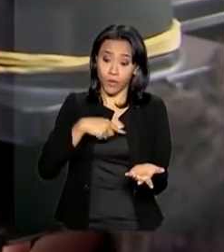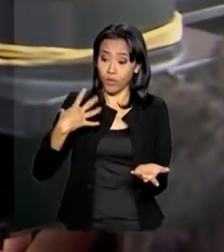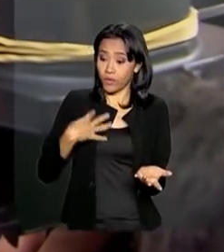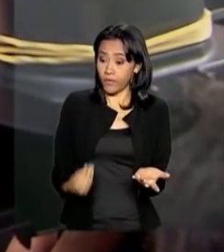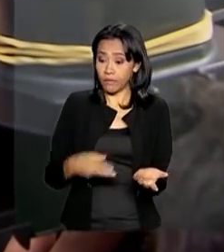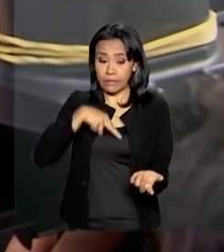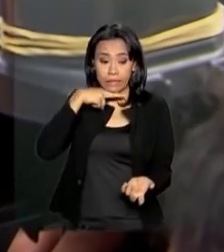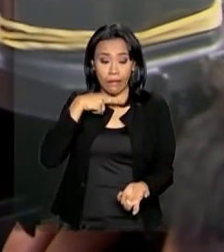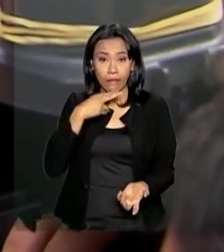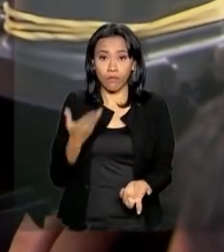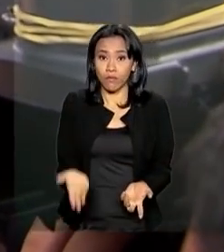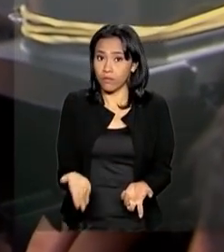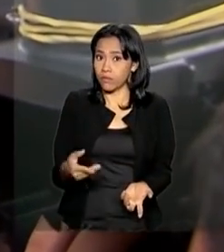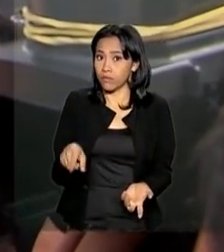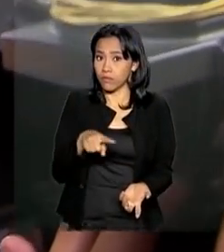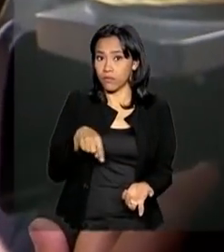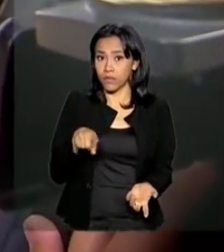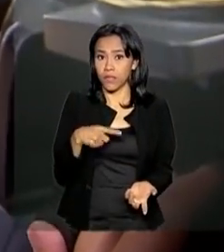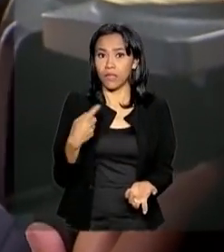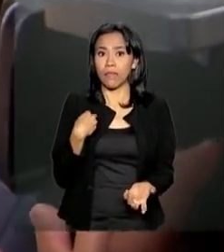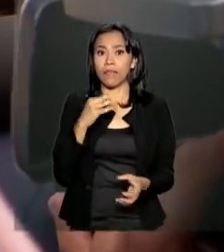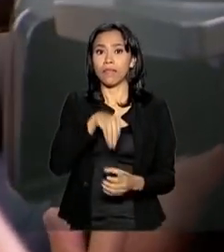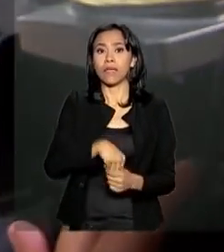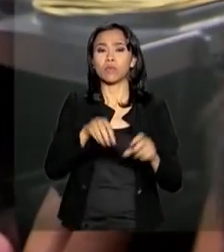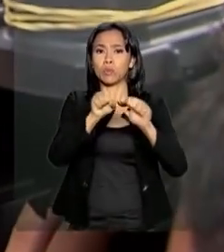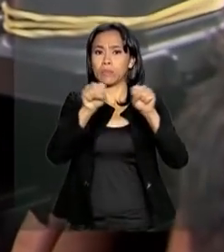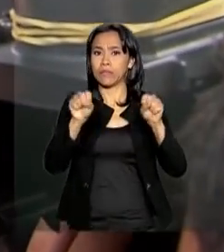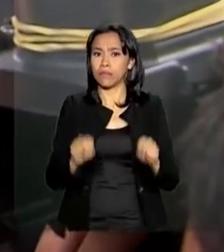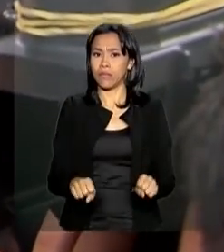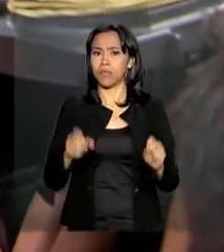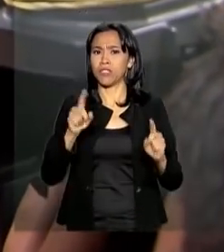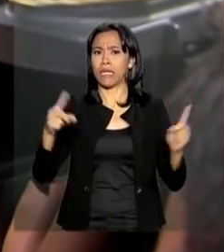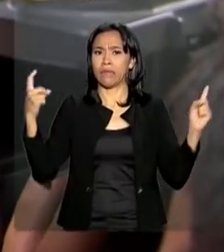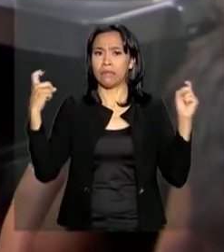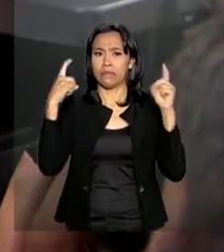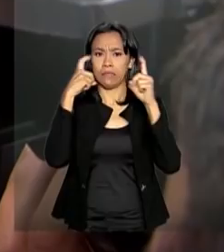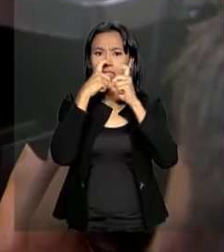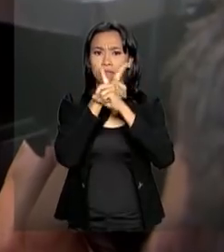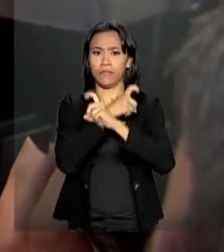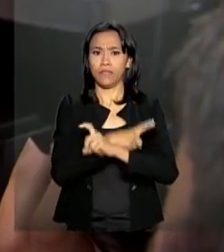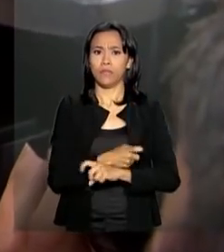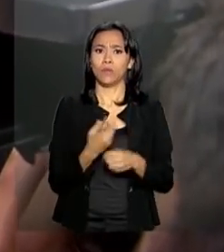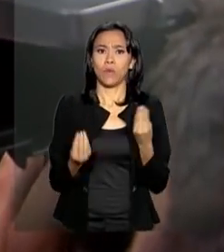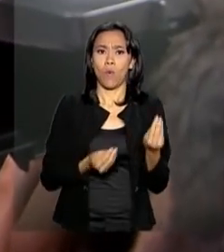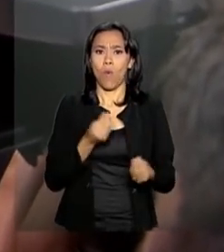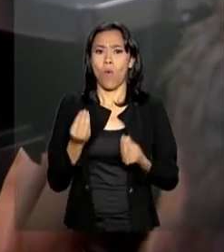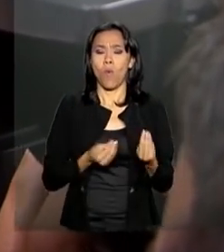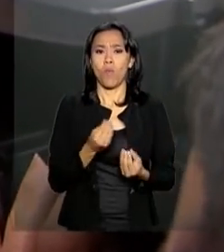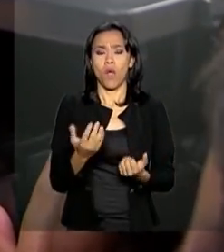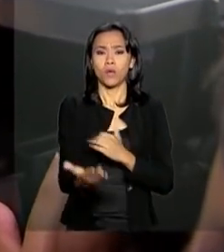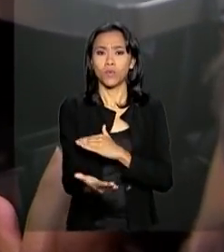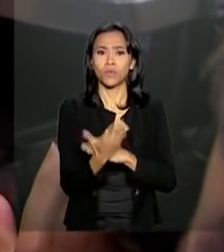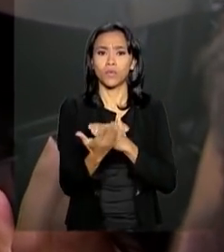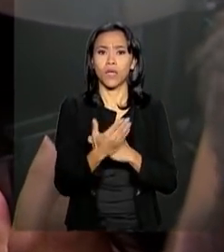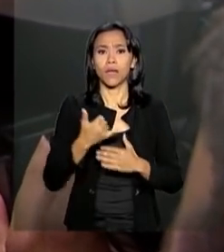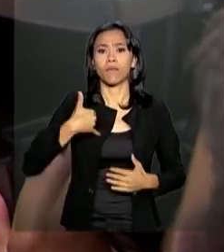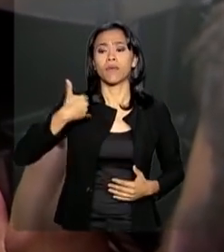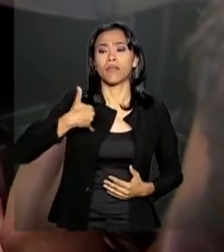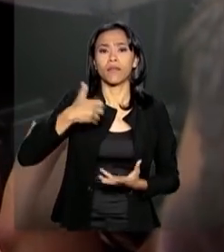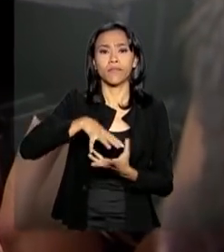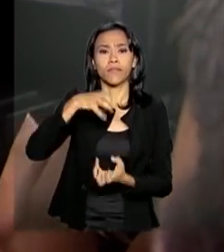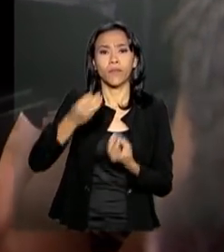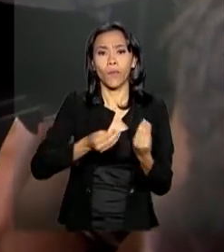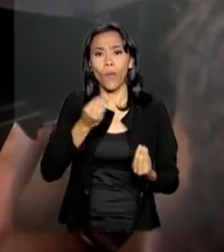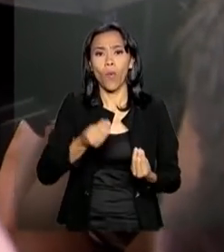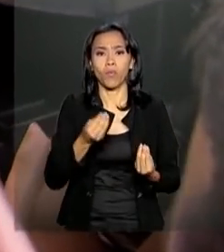filhos e netos em um sistema que já tem dificuldades de nos manter né aqueles que já tem idade mais avançada